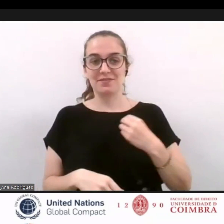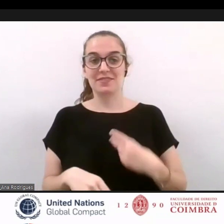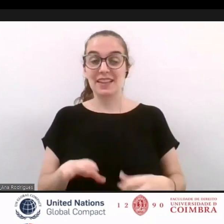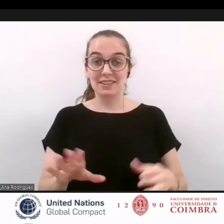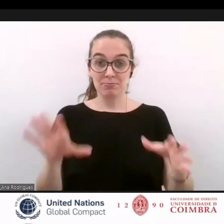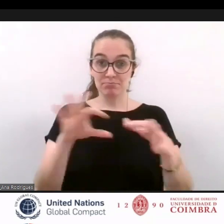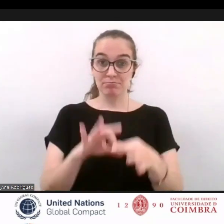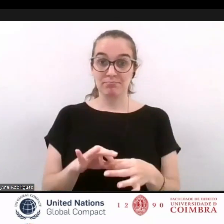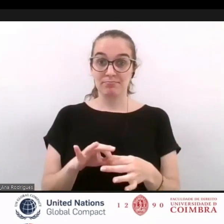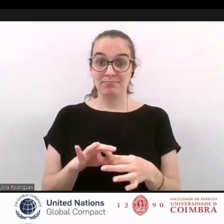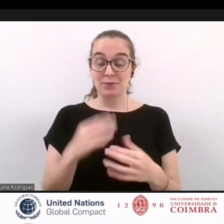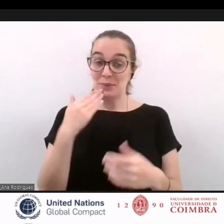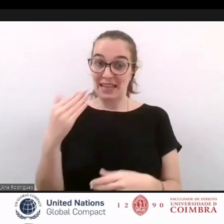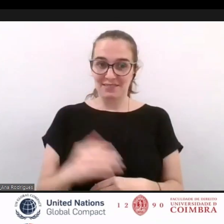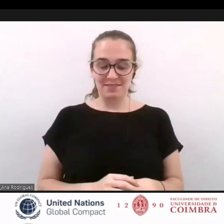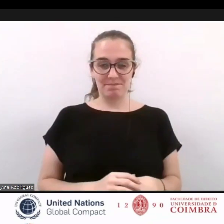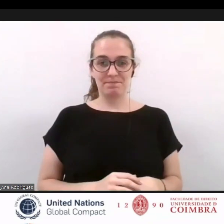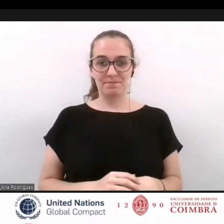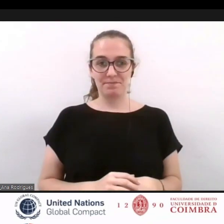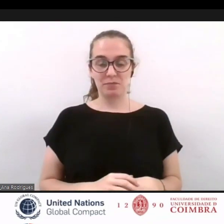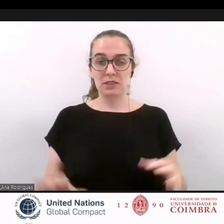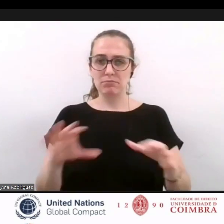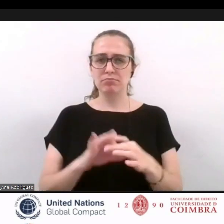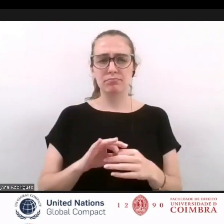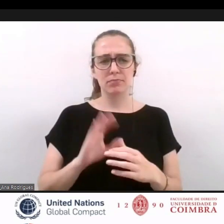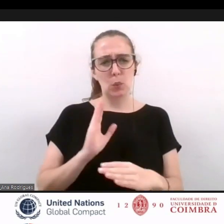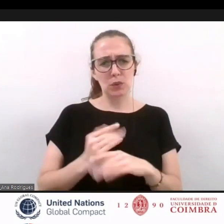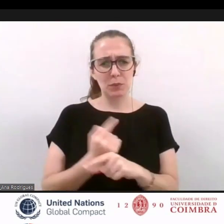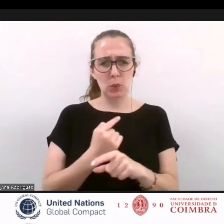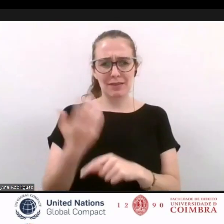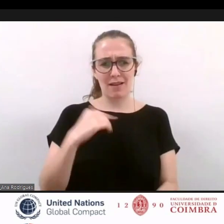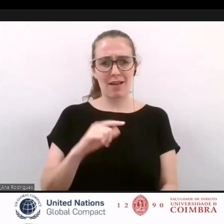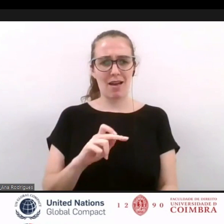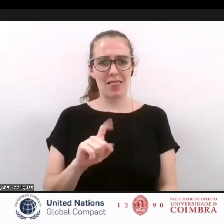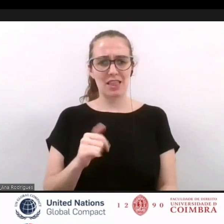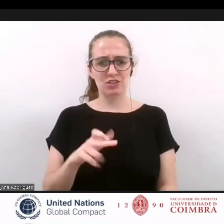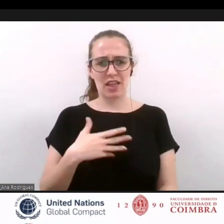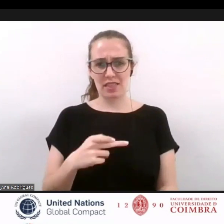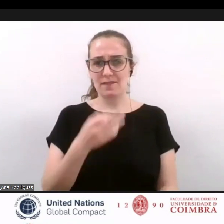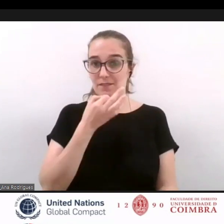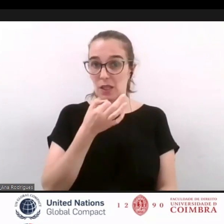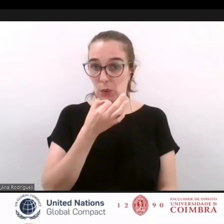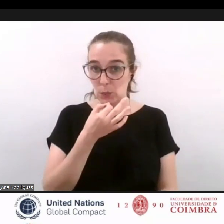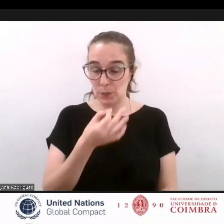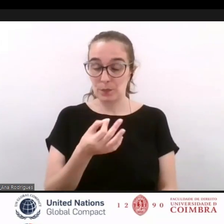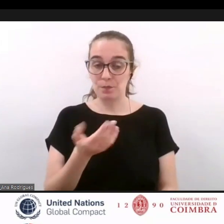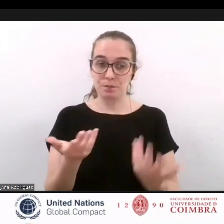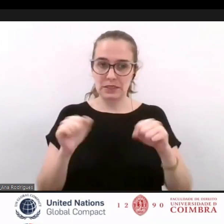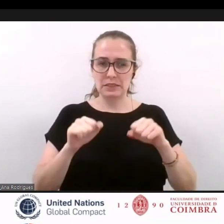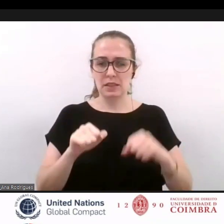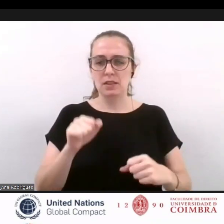Relativamente obrigada. Relativamente ao último ponto que a professora Alexandra focou e na